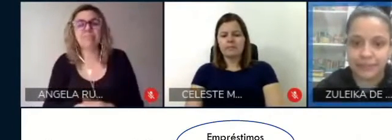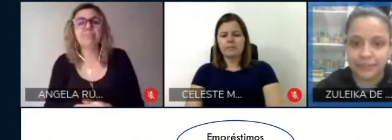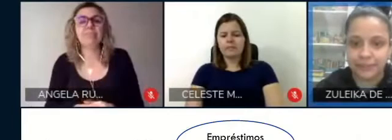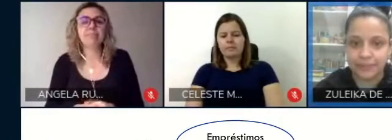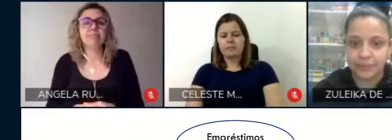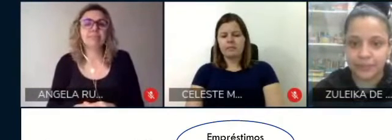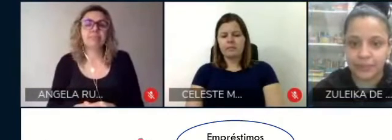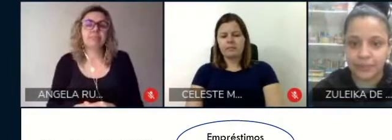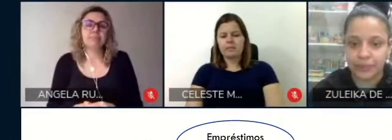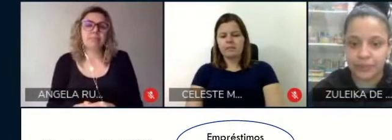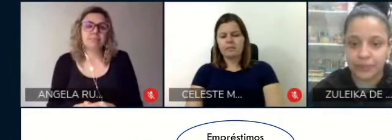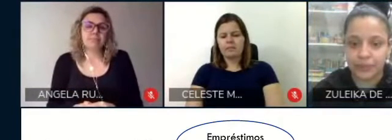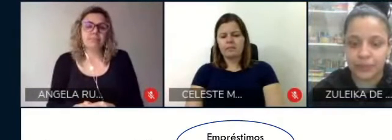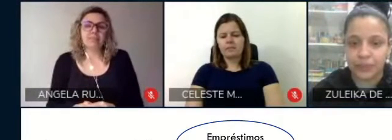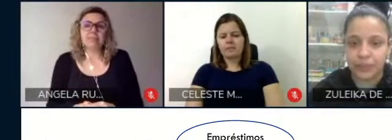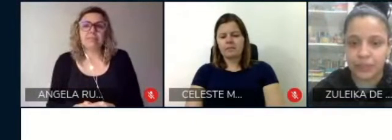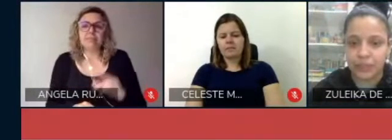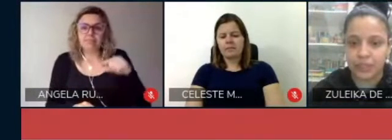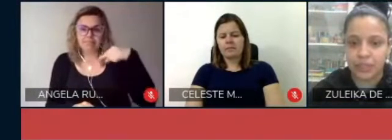Pode passar.